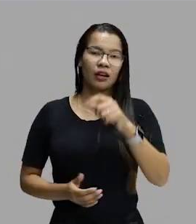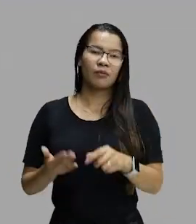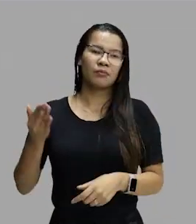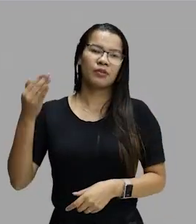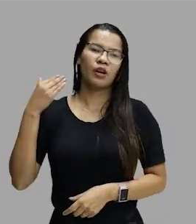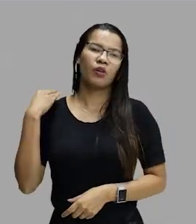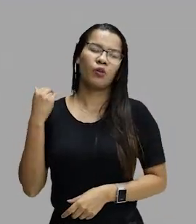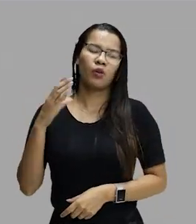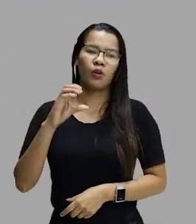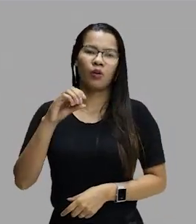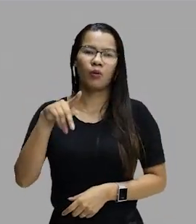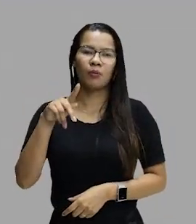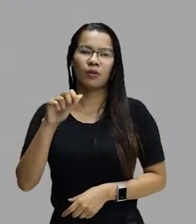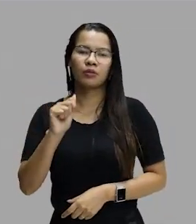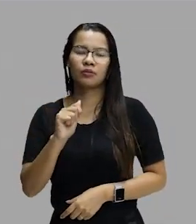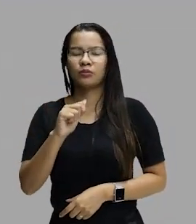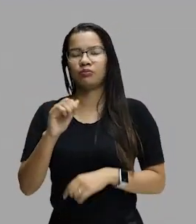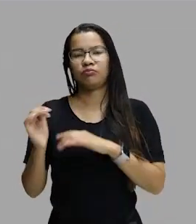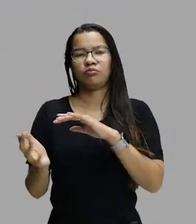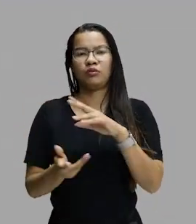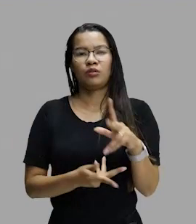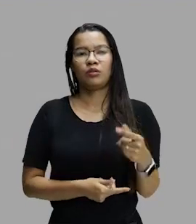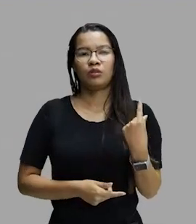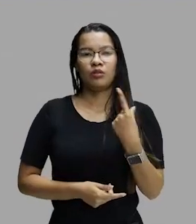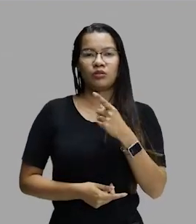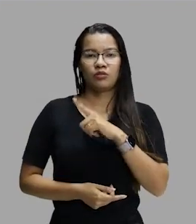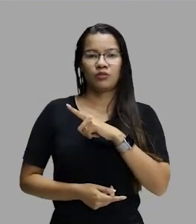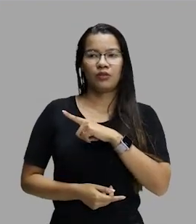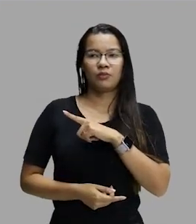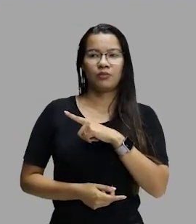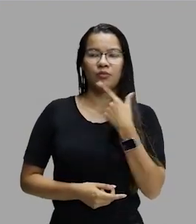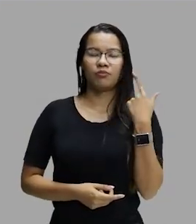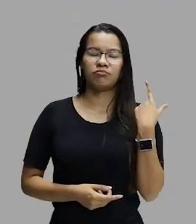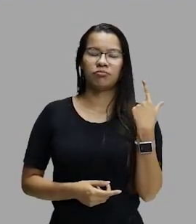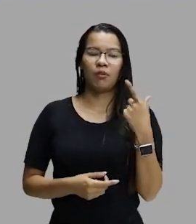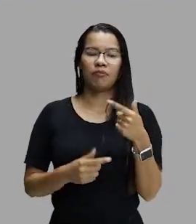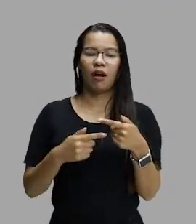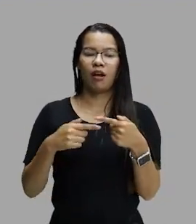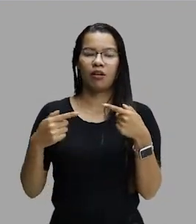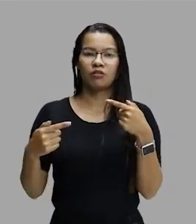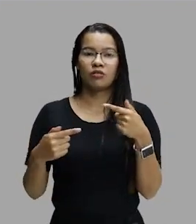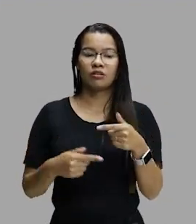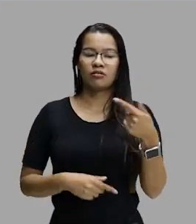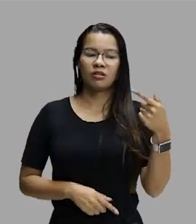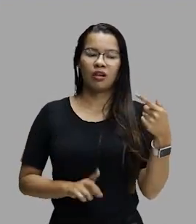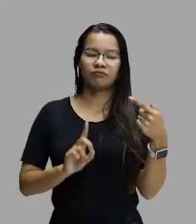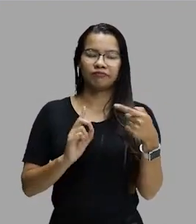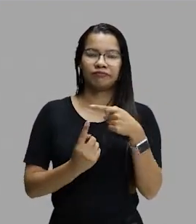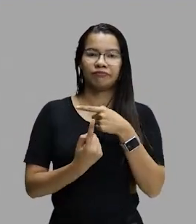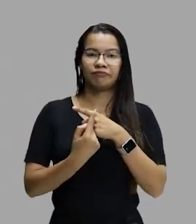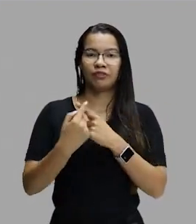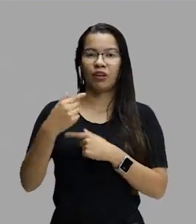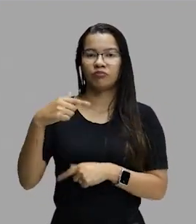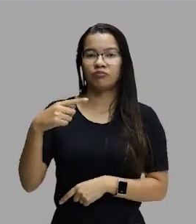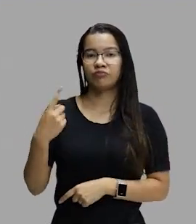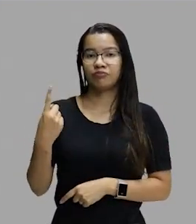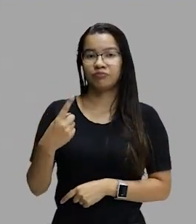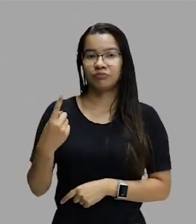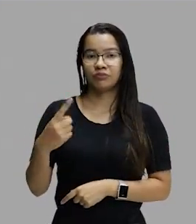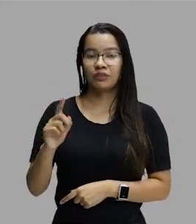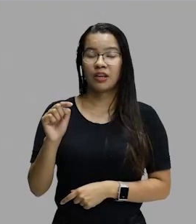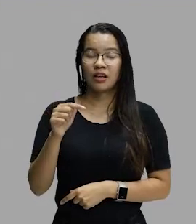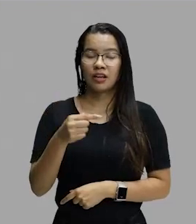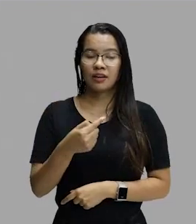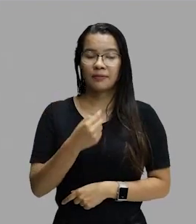agora. Tivemos um placar histórico e que ninguém nunca mais esqueceu. 7-1, essa é a história. Aí,